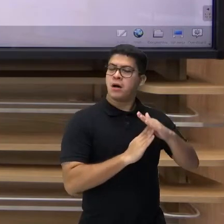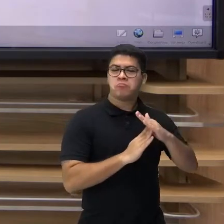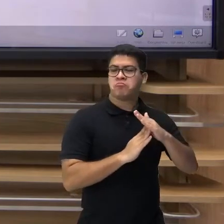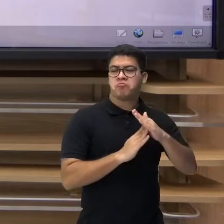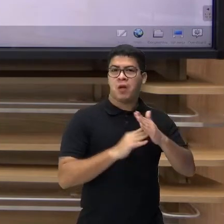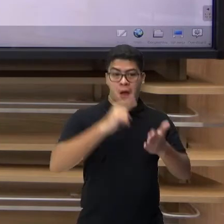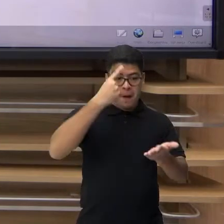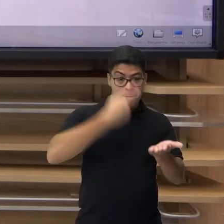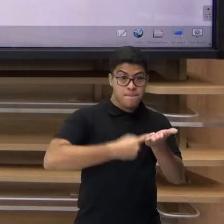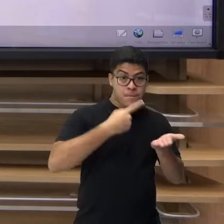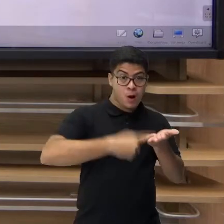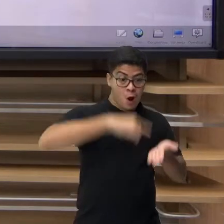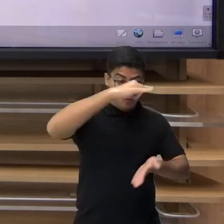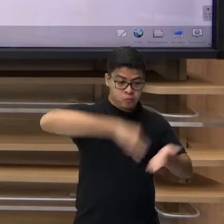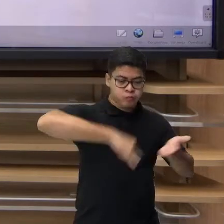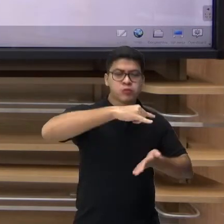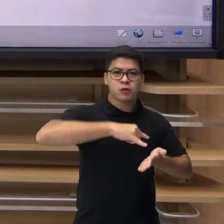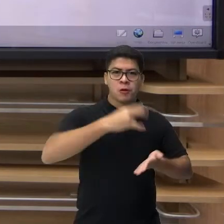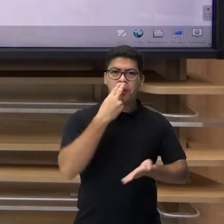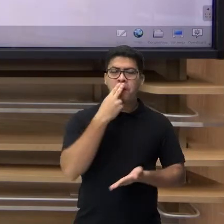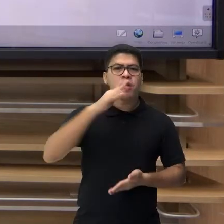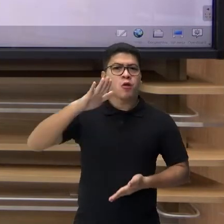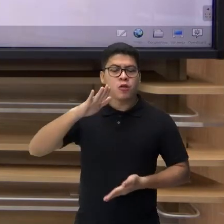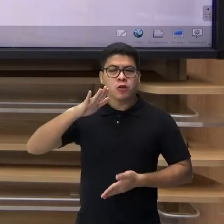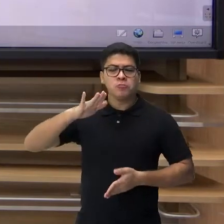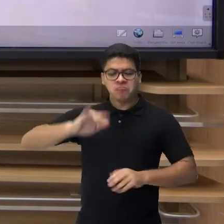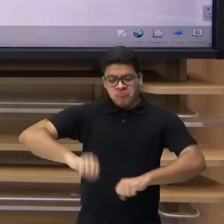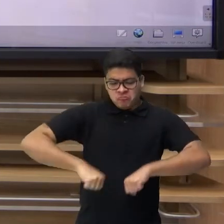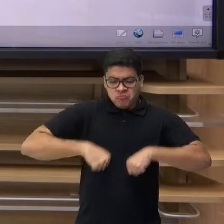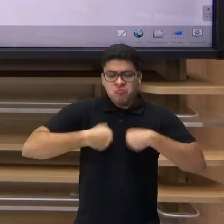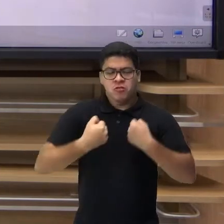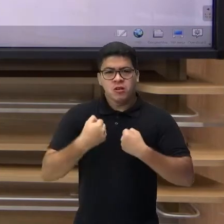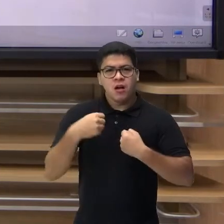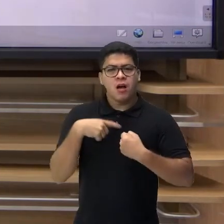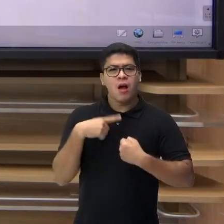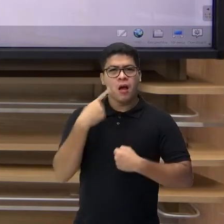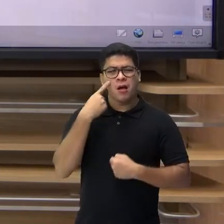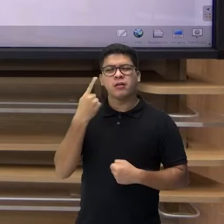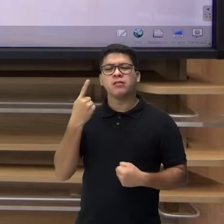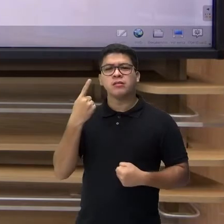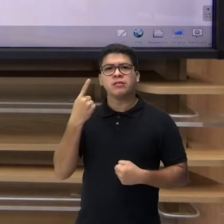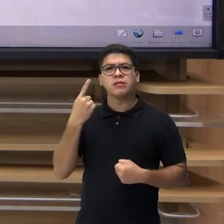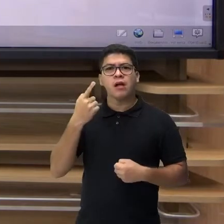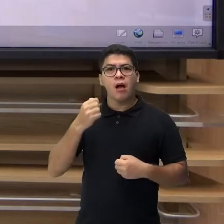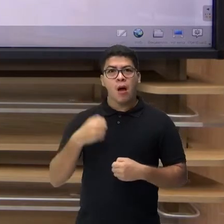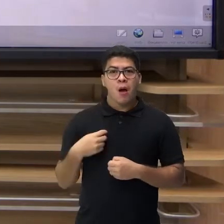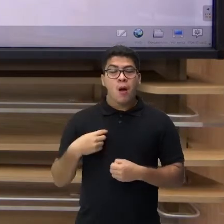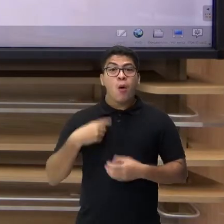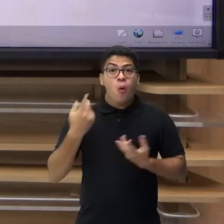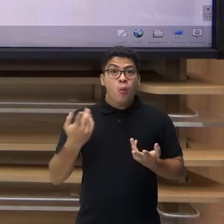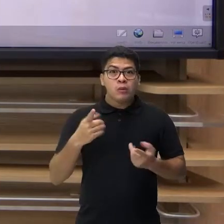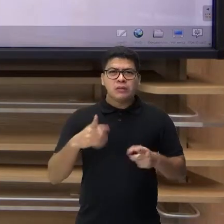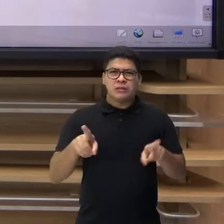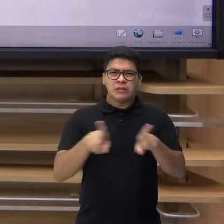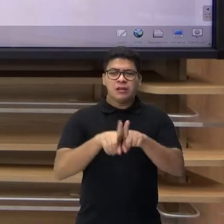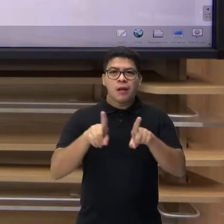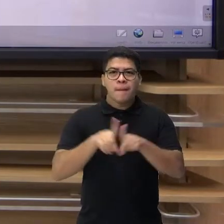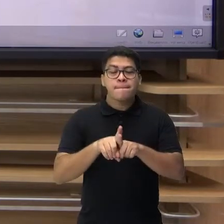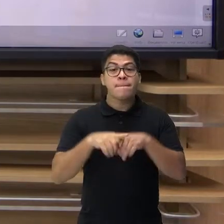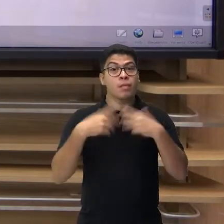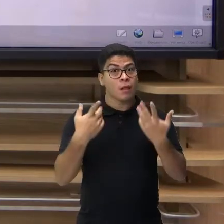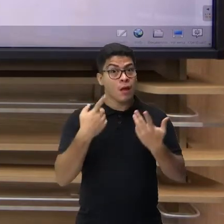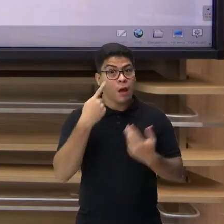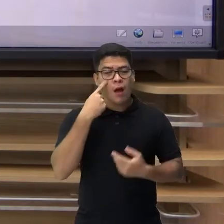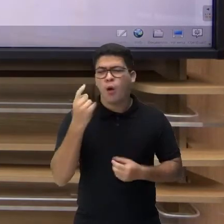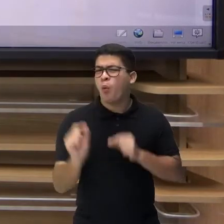Versalhes. Hitler, ele se fortalece. E usando uma linguagem bem popular, ele vai se armando aqui até os dentes. Professora,